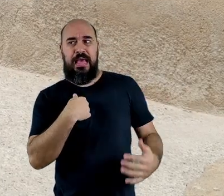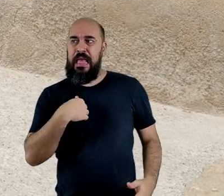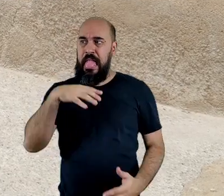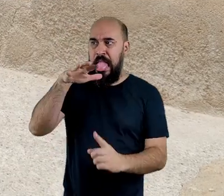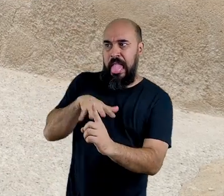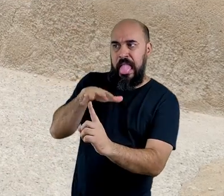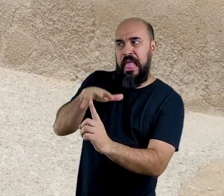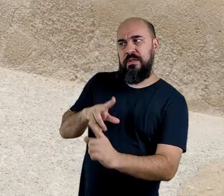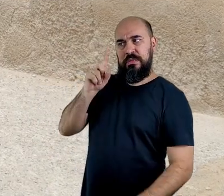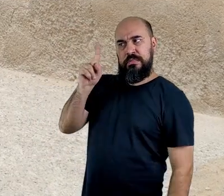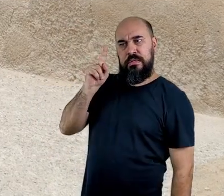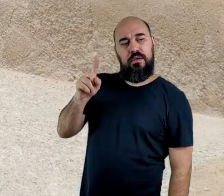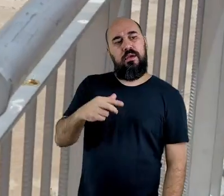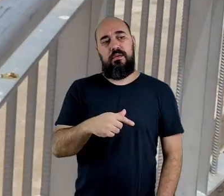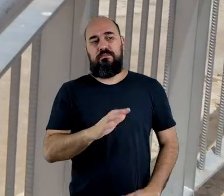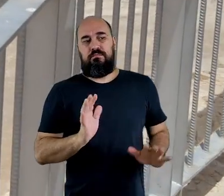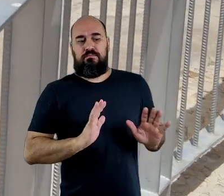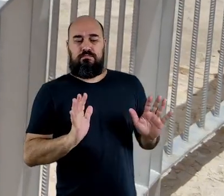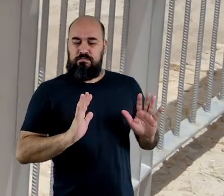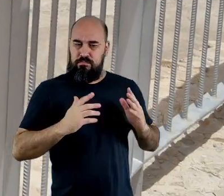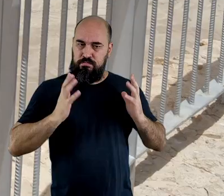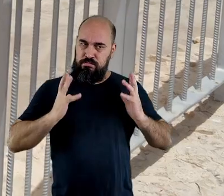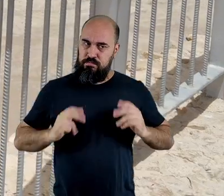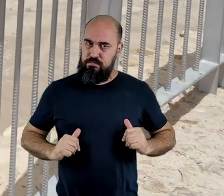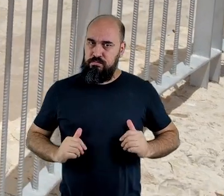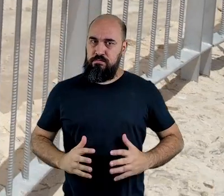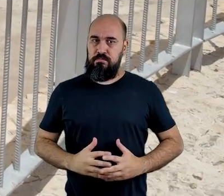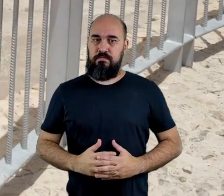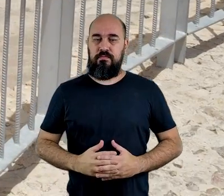parte do mundo judaico.